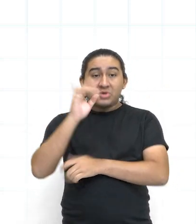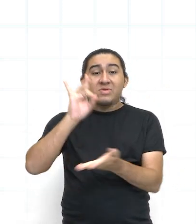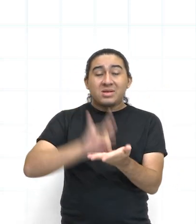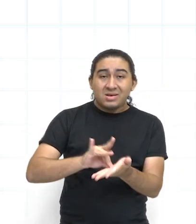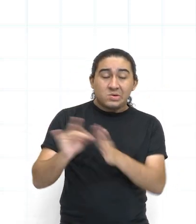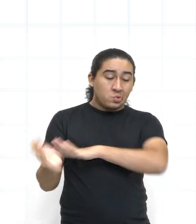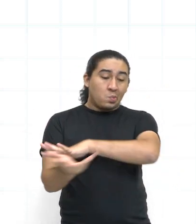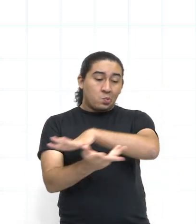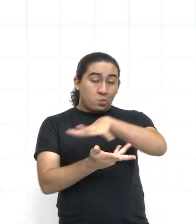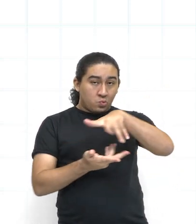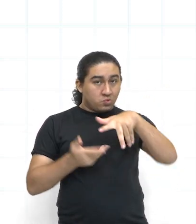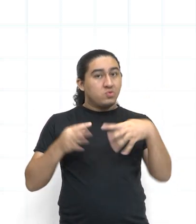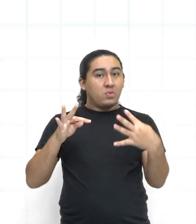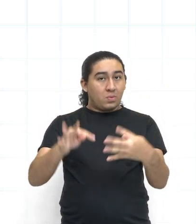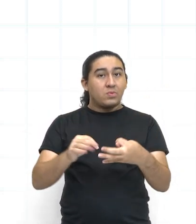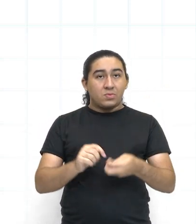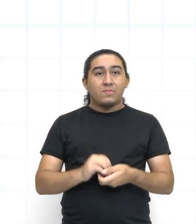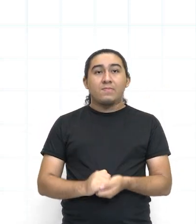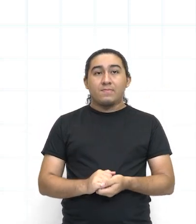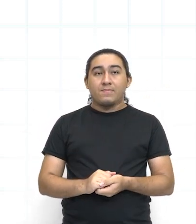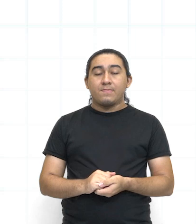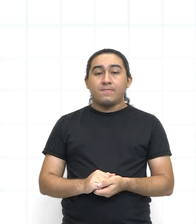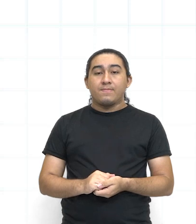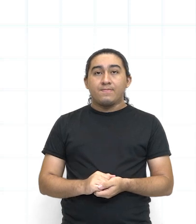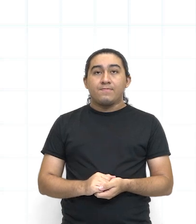e turística de importância